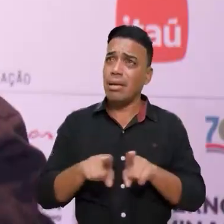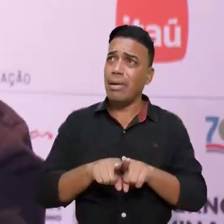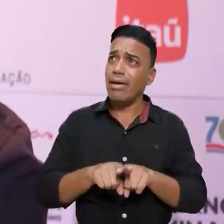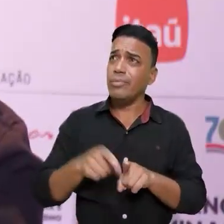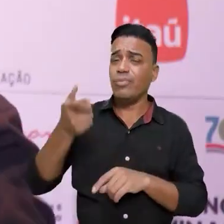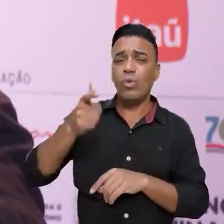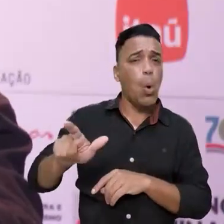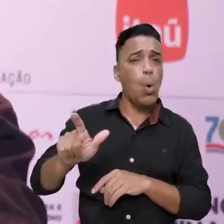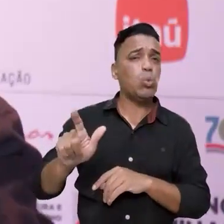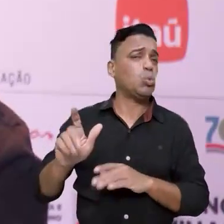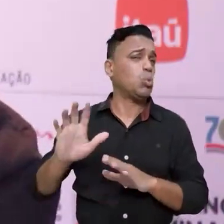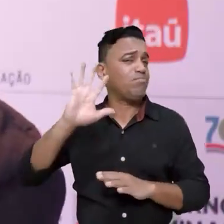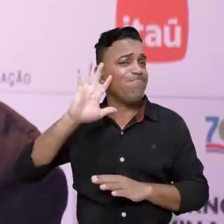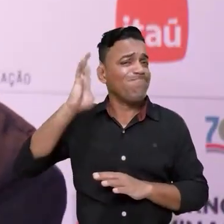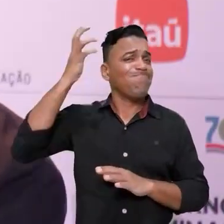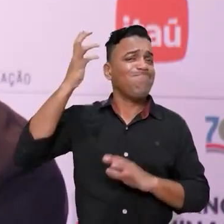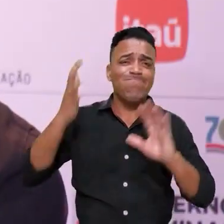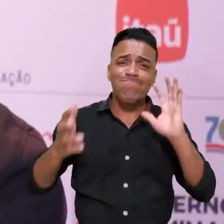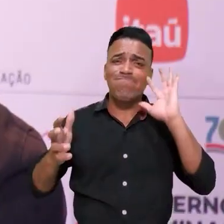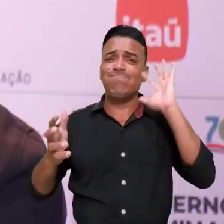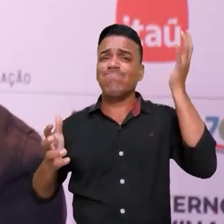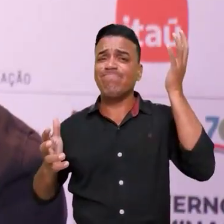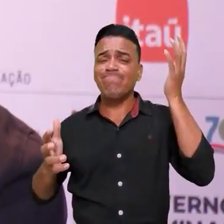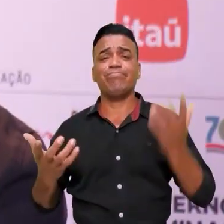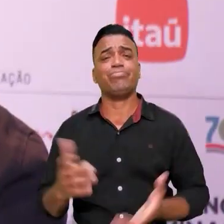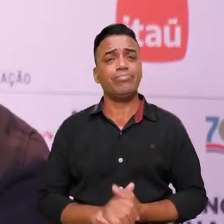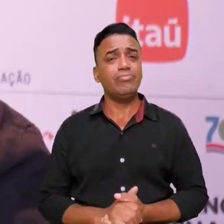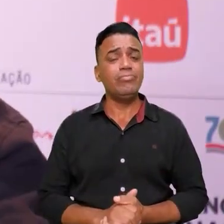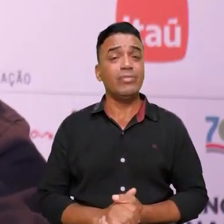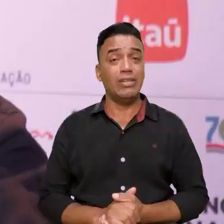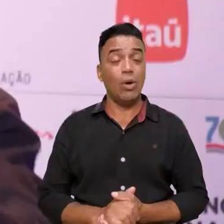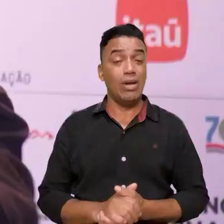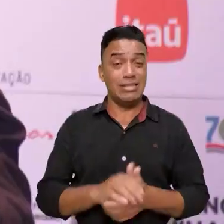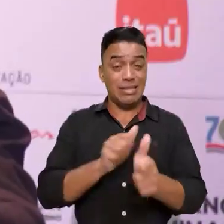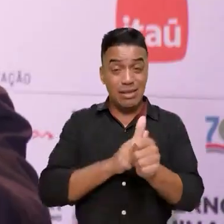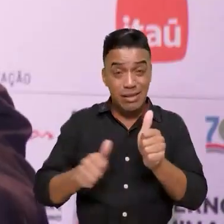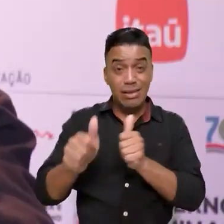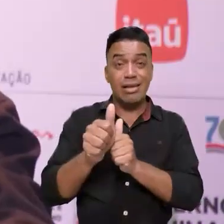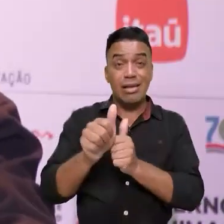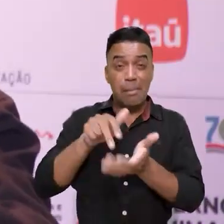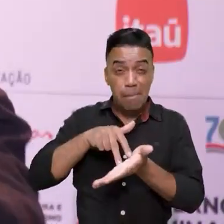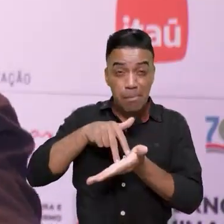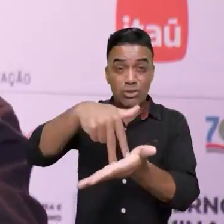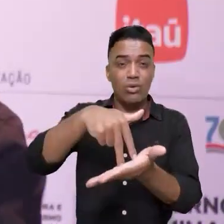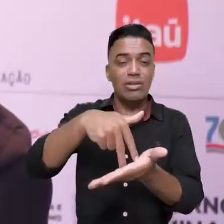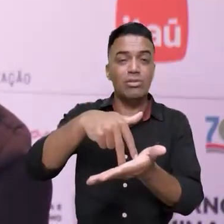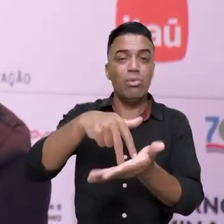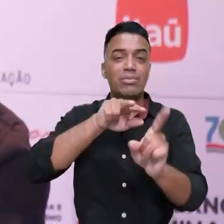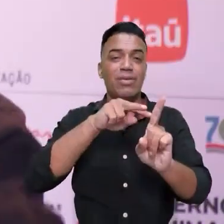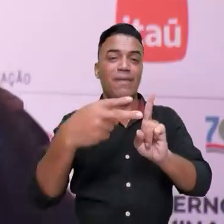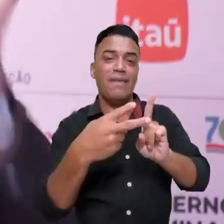em outras situações, em que esse protagonismo era todo do olhar da mulher